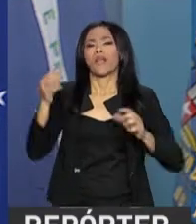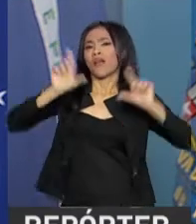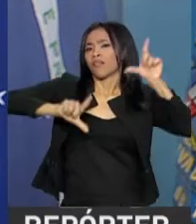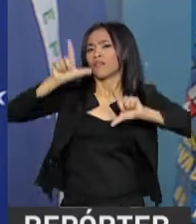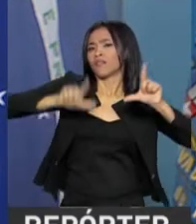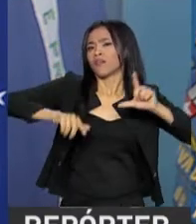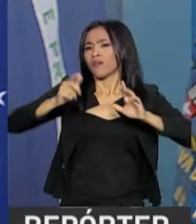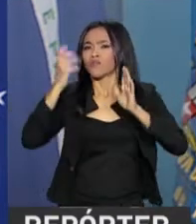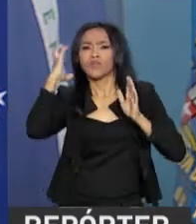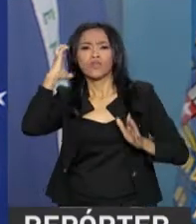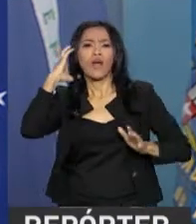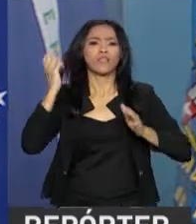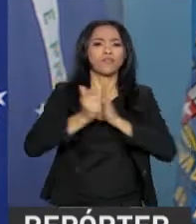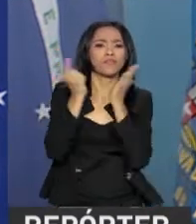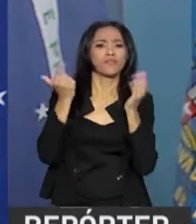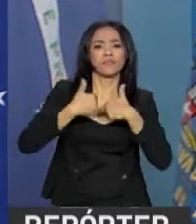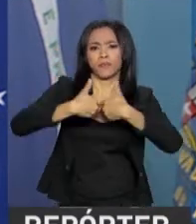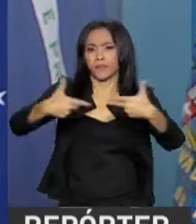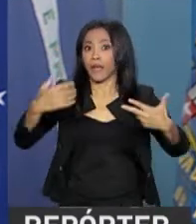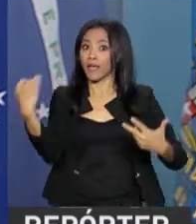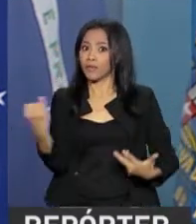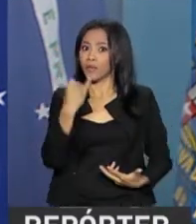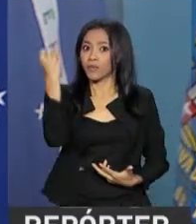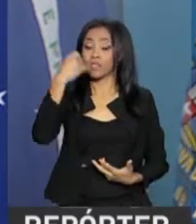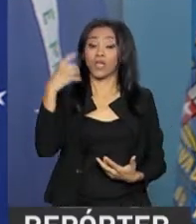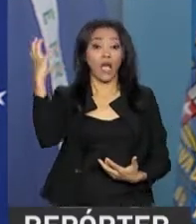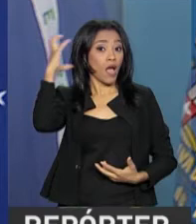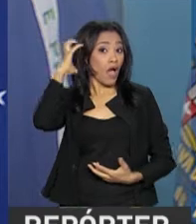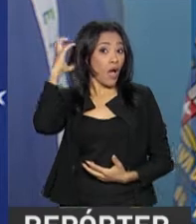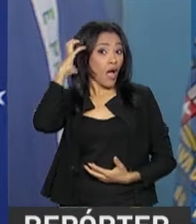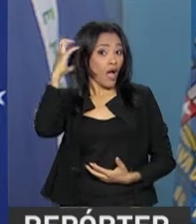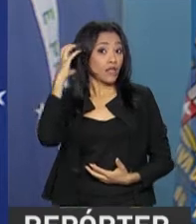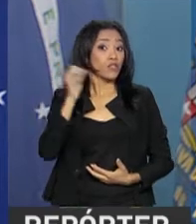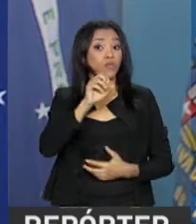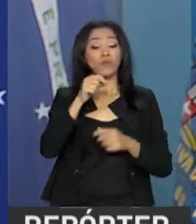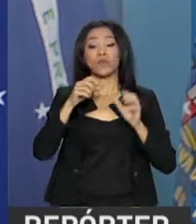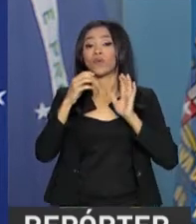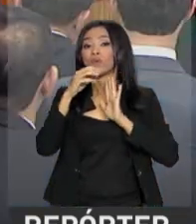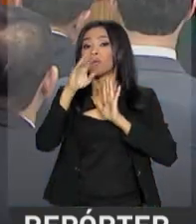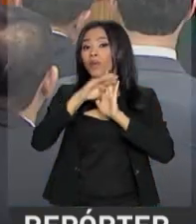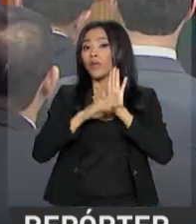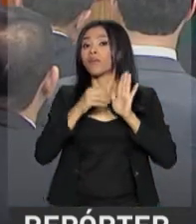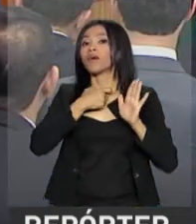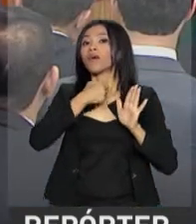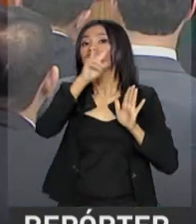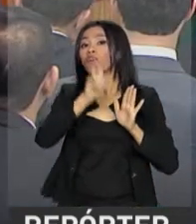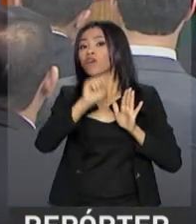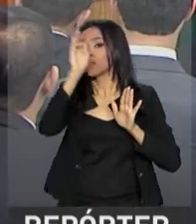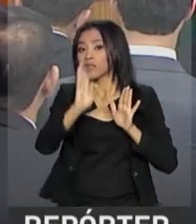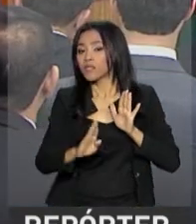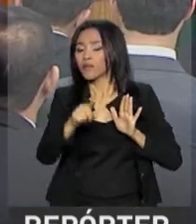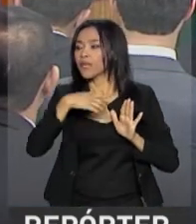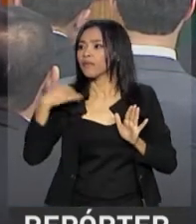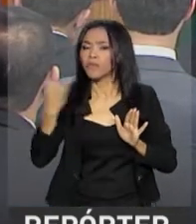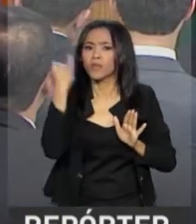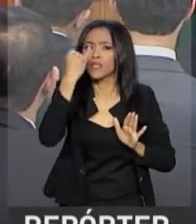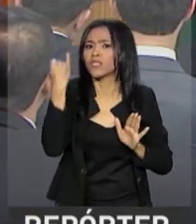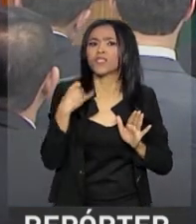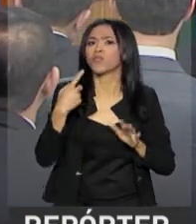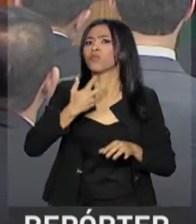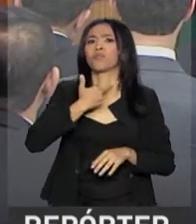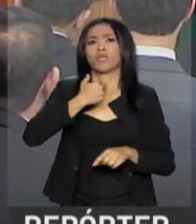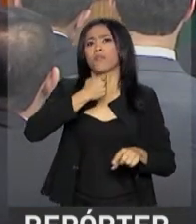coisa fundamental. A Voz do Brasil é importantíssima, mas não poderíamos fingir e impedir que as emissoras de